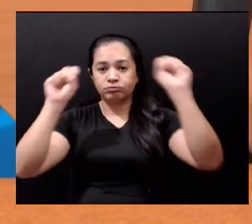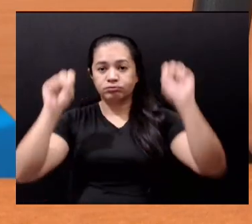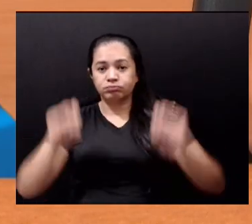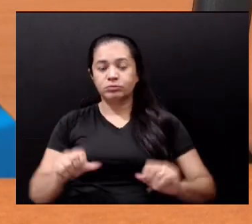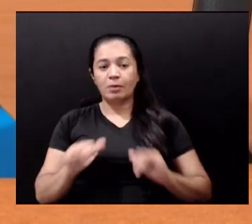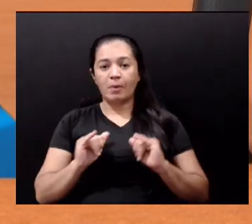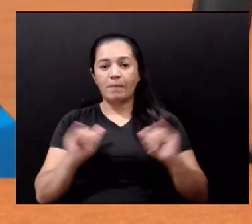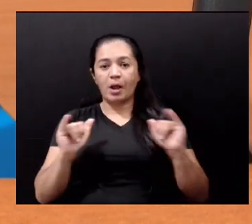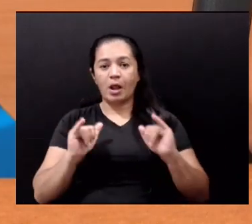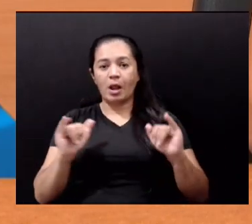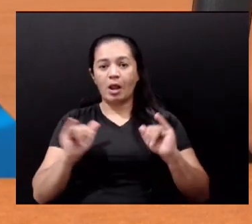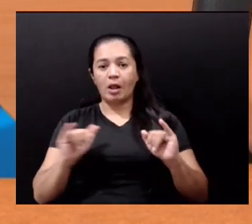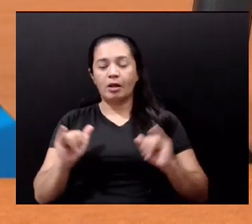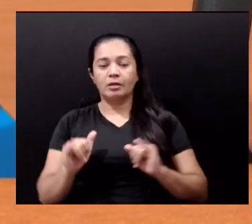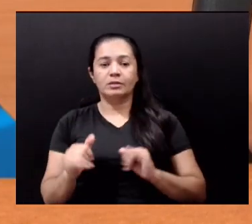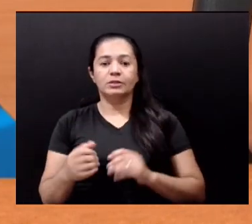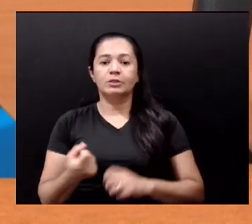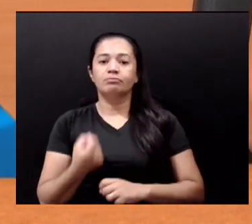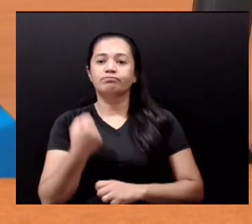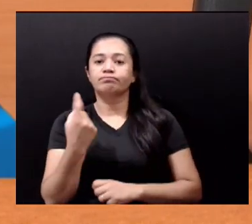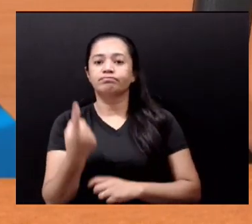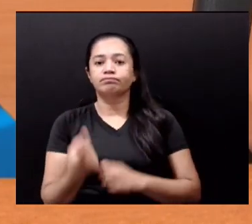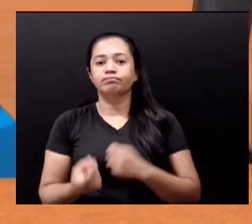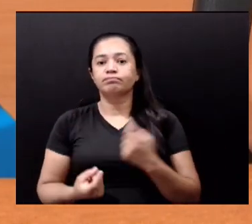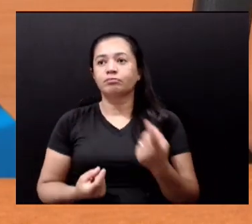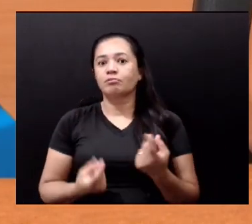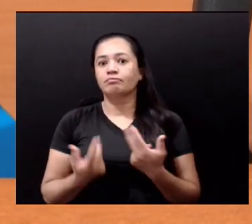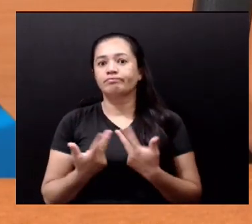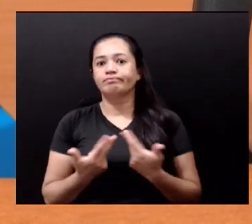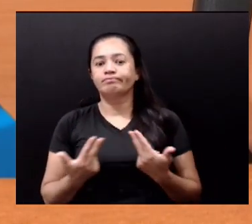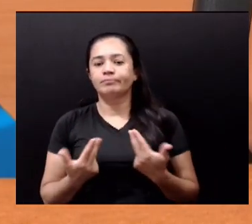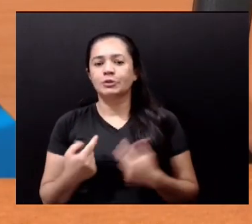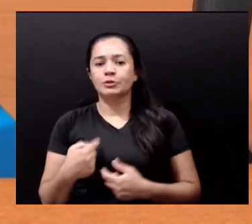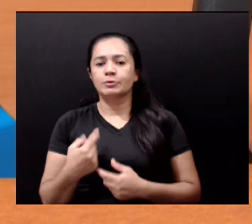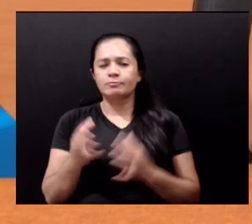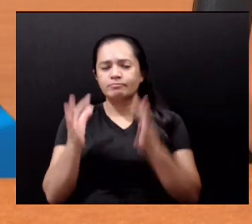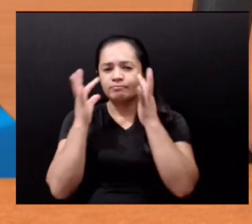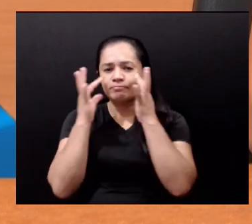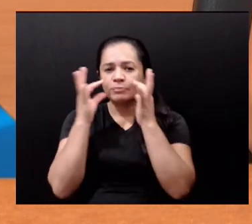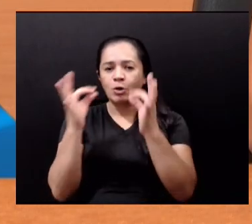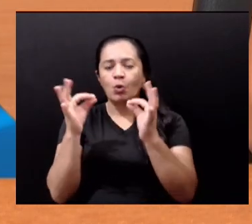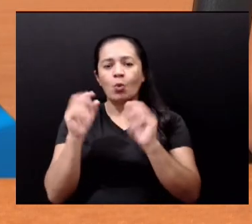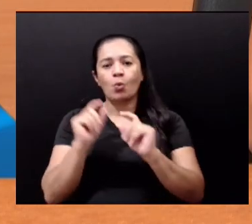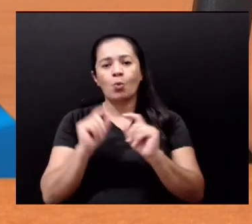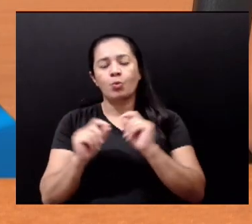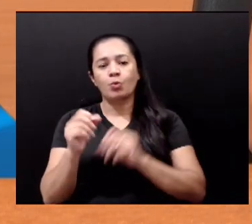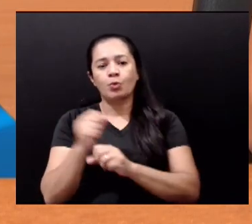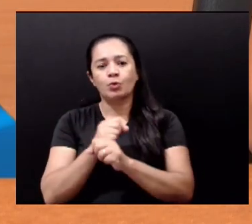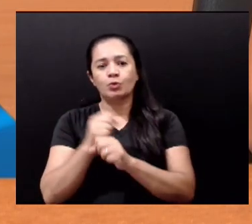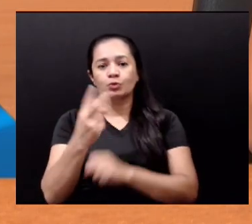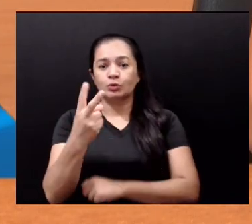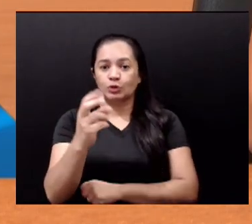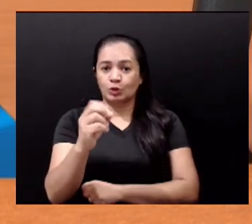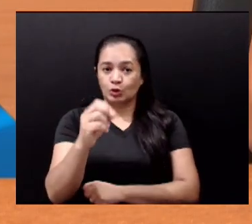E algumas coisas chamam a atenção, né? Em 2023, foram